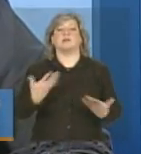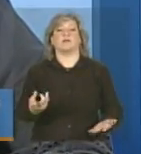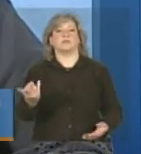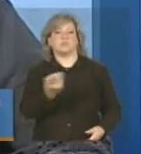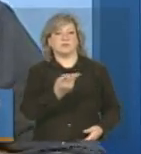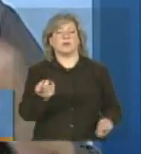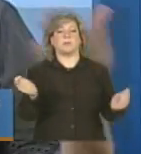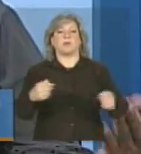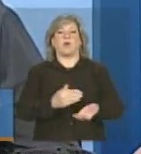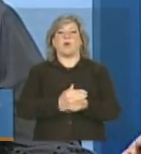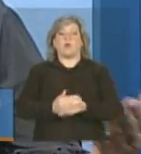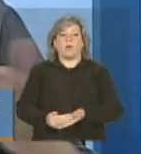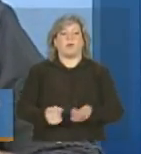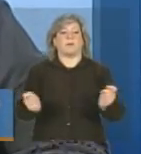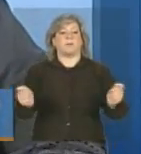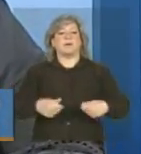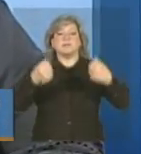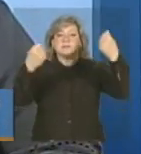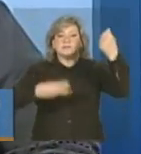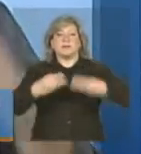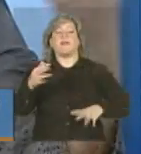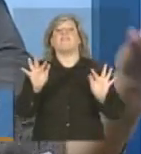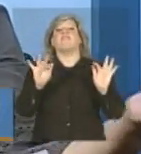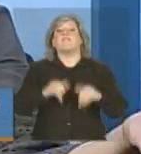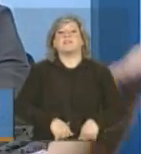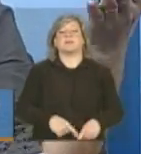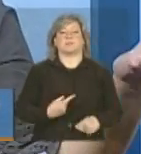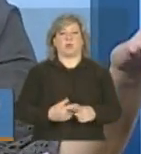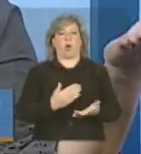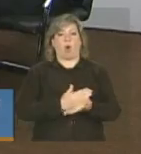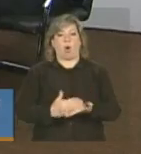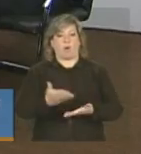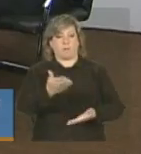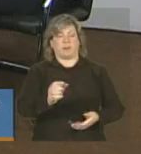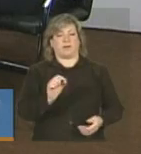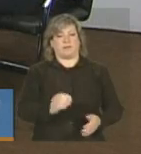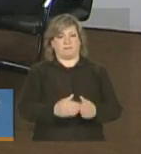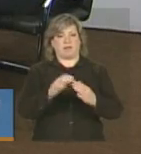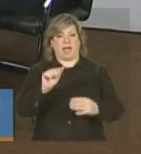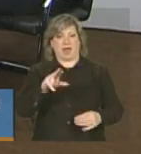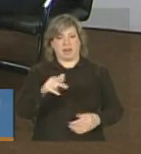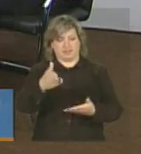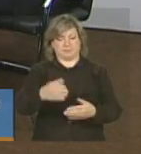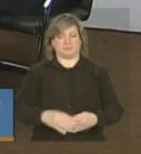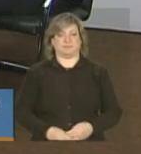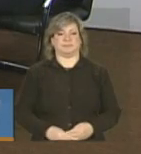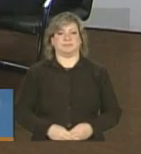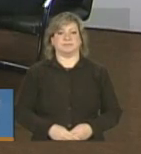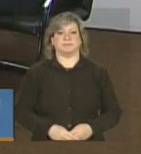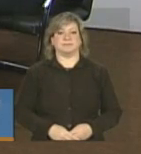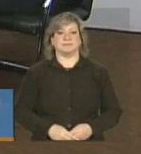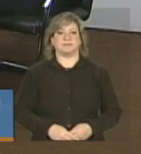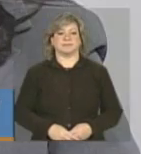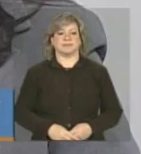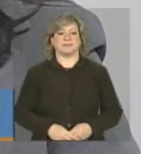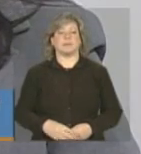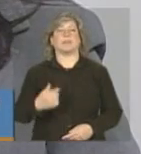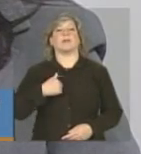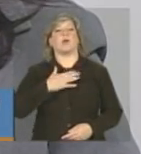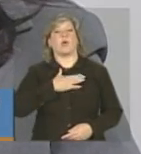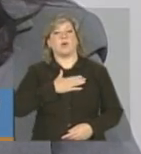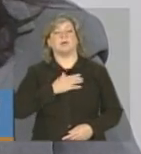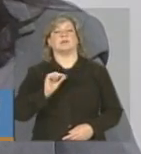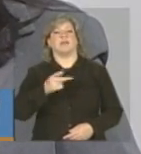vocês fizessem, então, as considerações finais, começando, por favor, Ana Paula, com você. Claro. Só quero reforçar